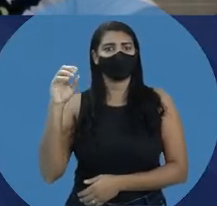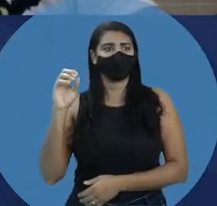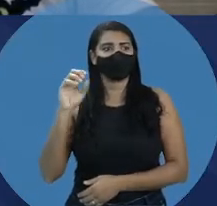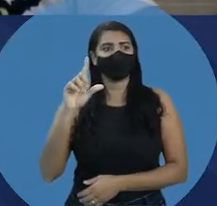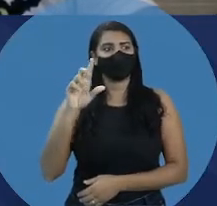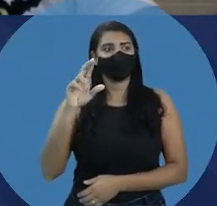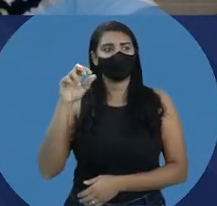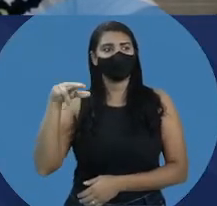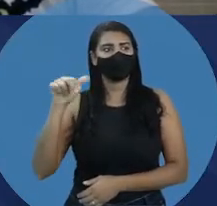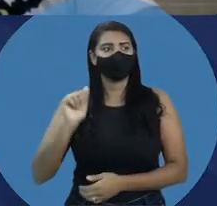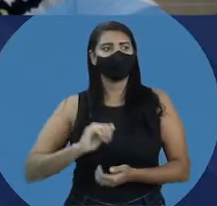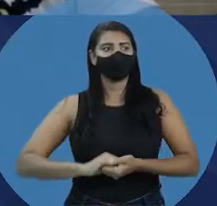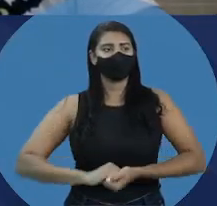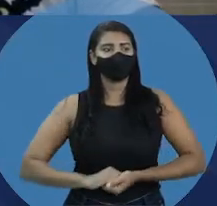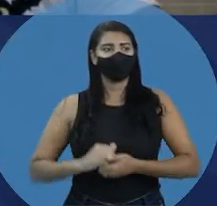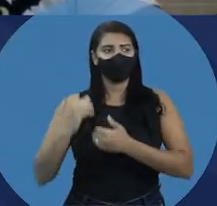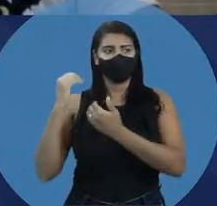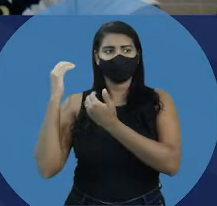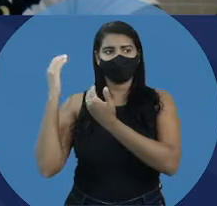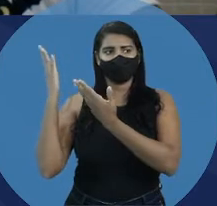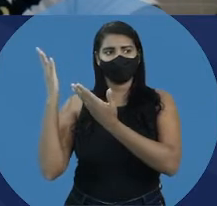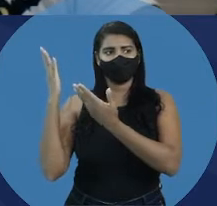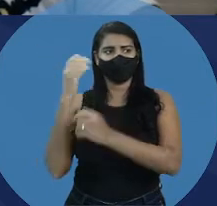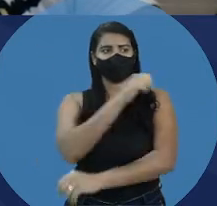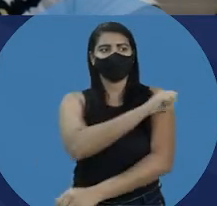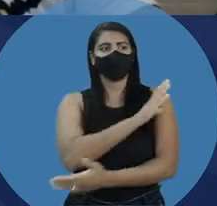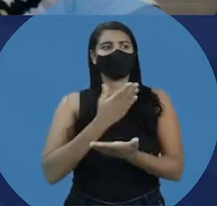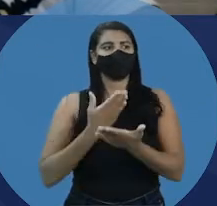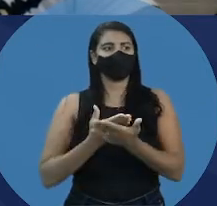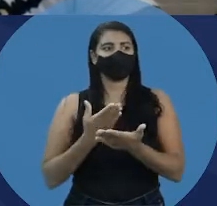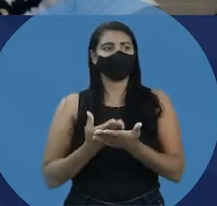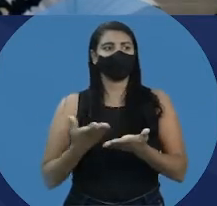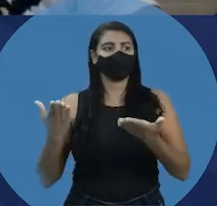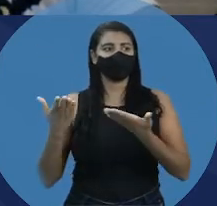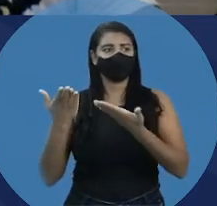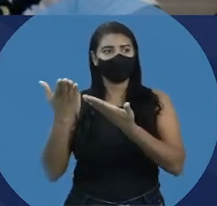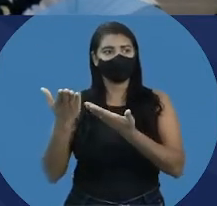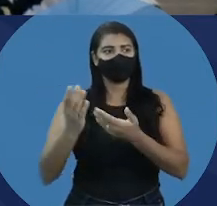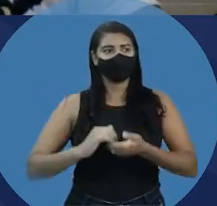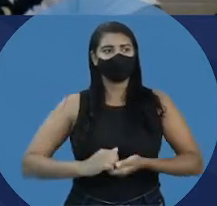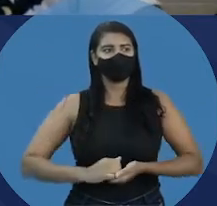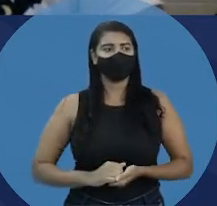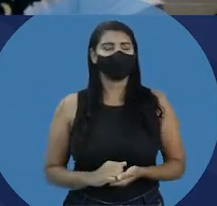Carla. Professor e estudantes, com vocês, a palavra.